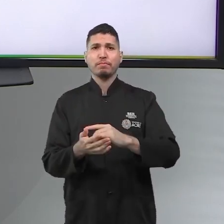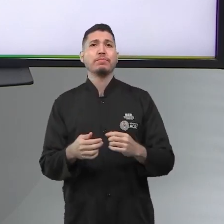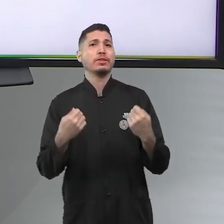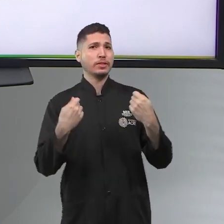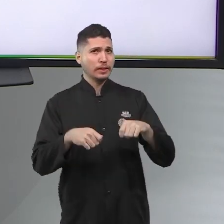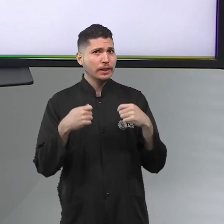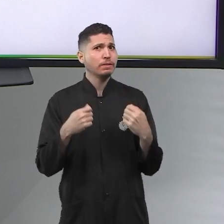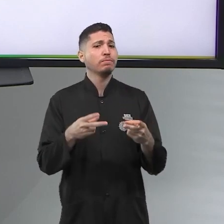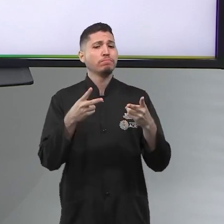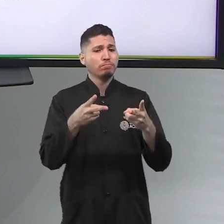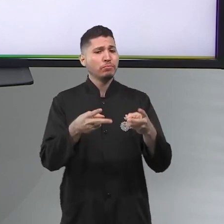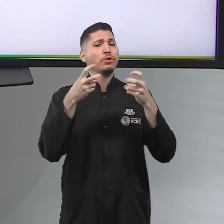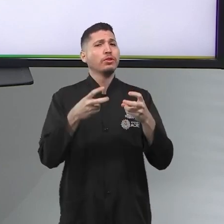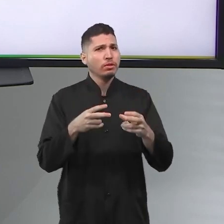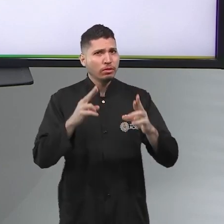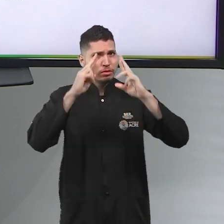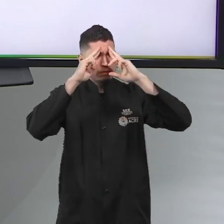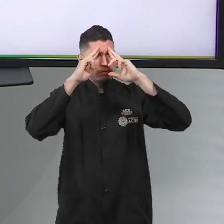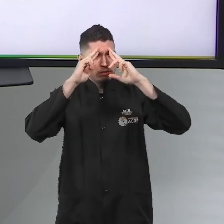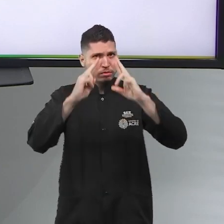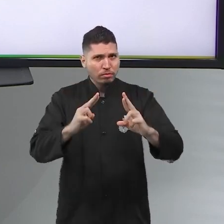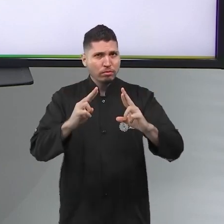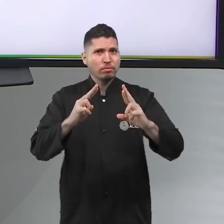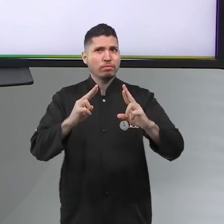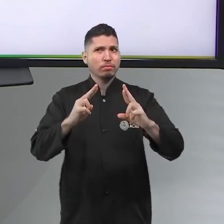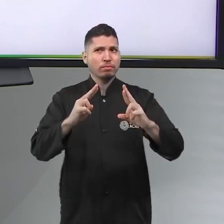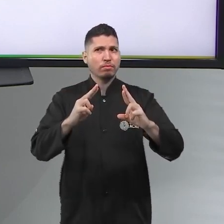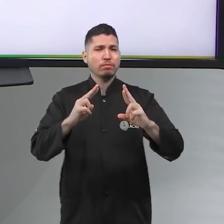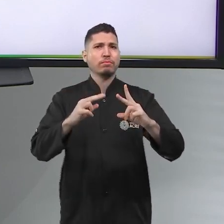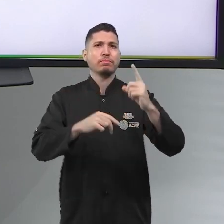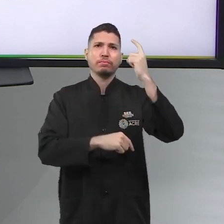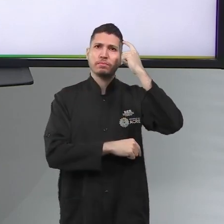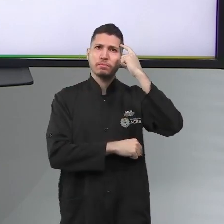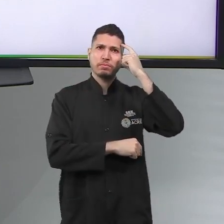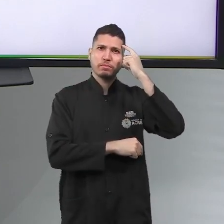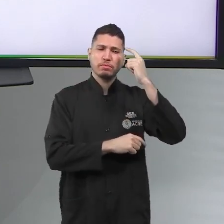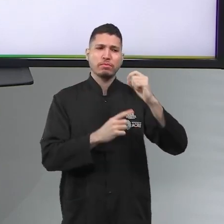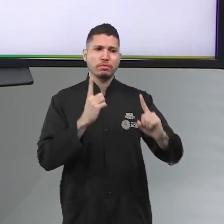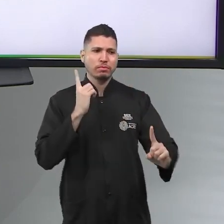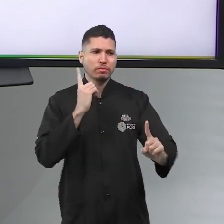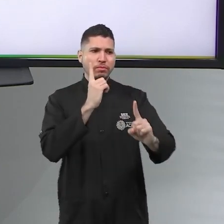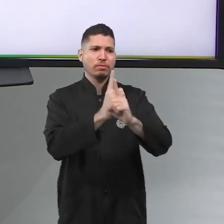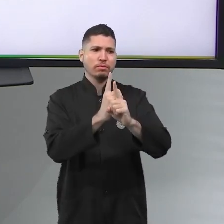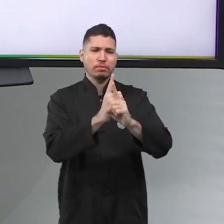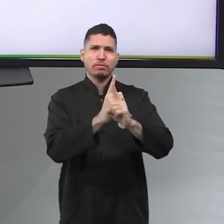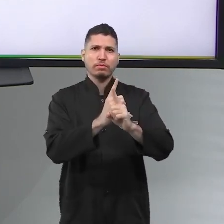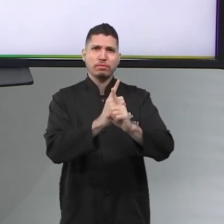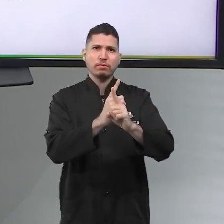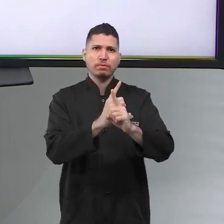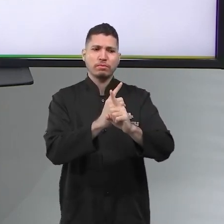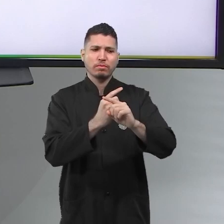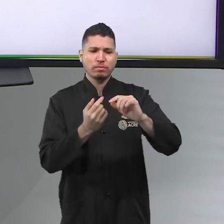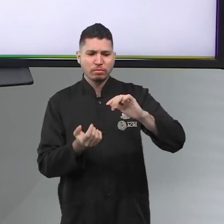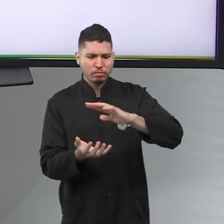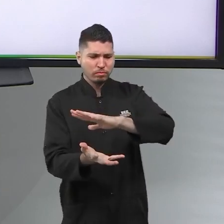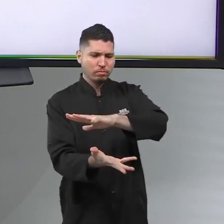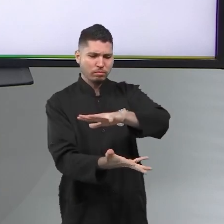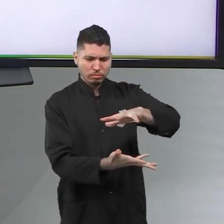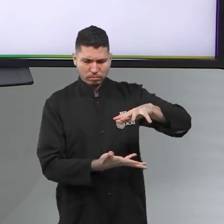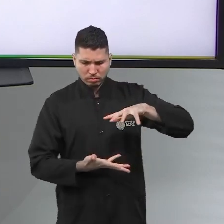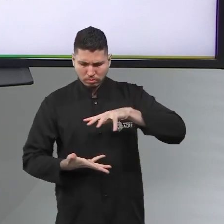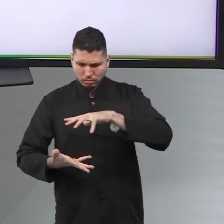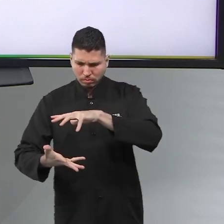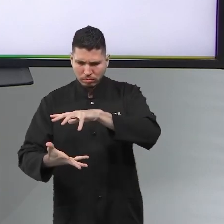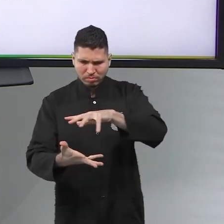observado, respeitado, no sentido de que nós identifiquemos que existe pelo mundo